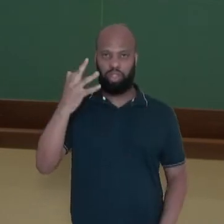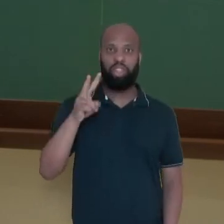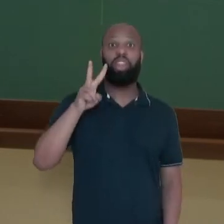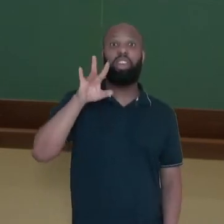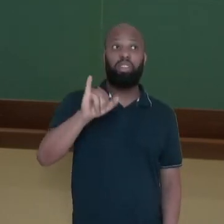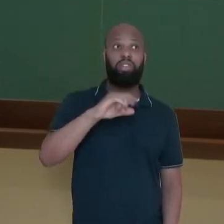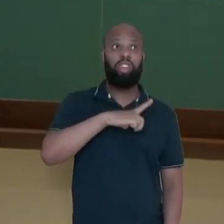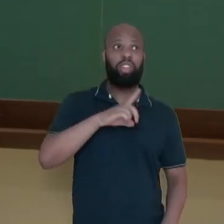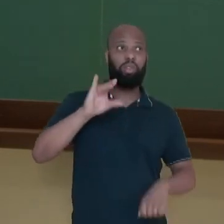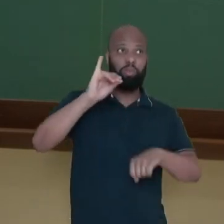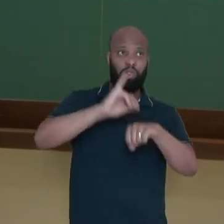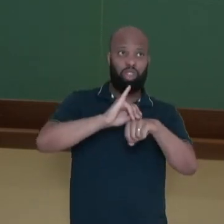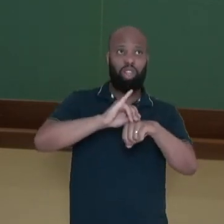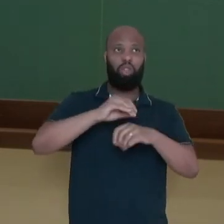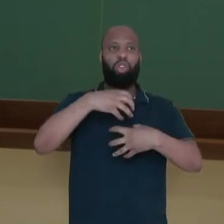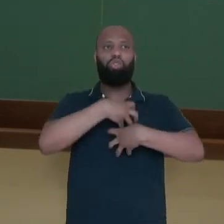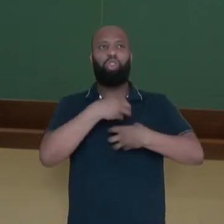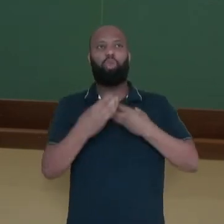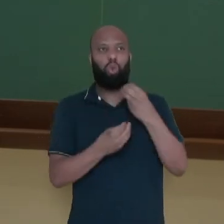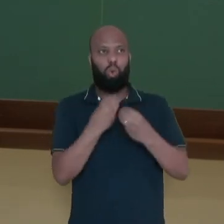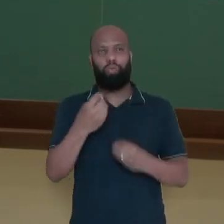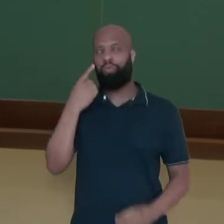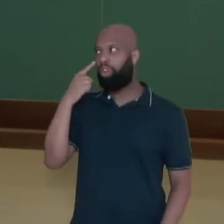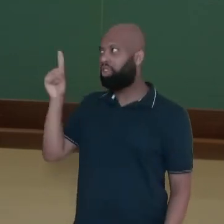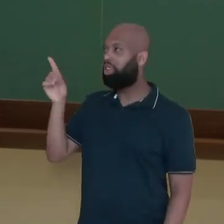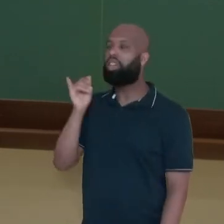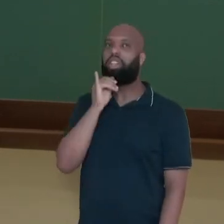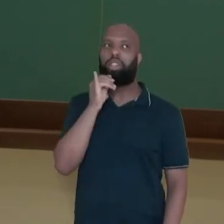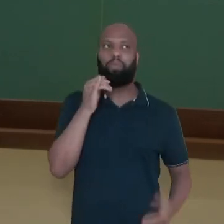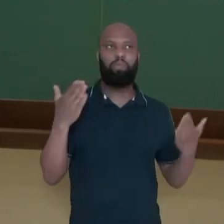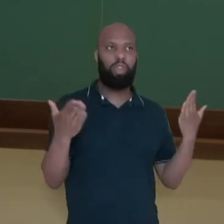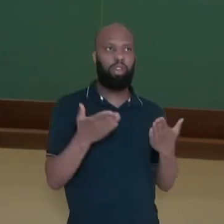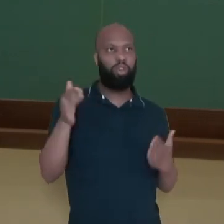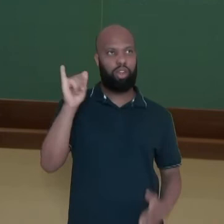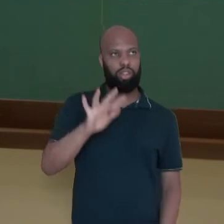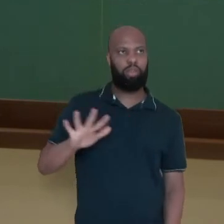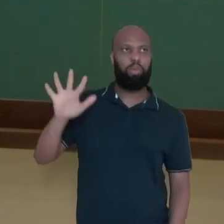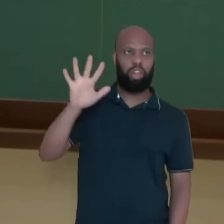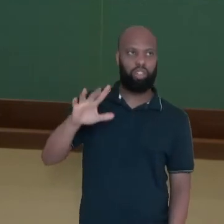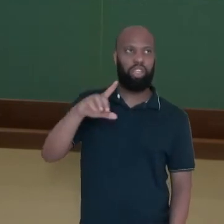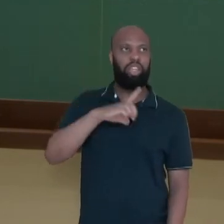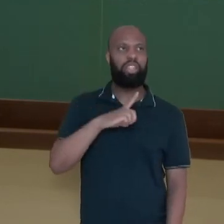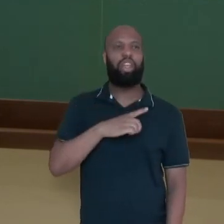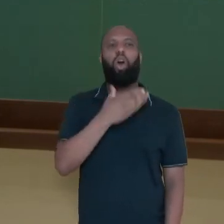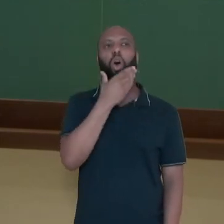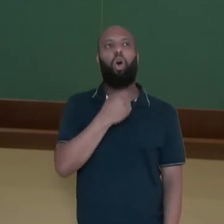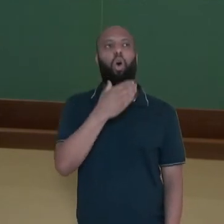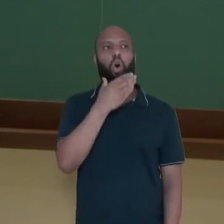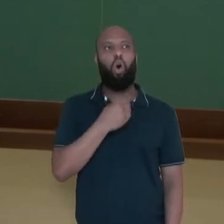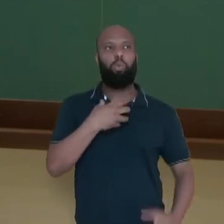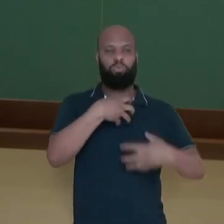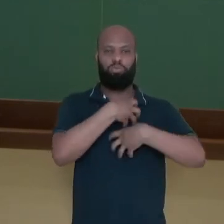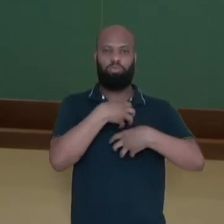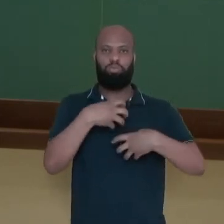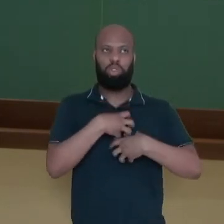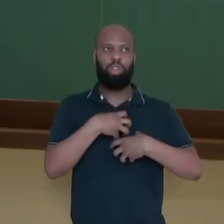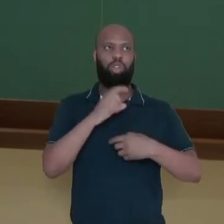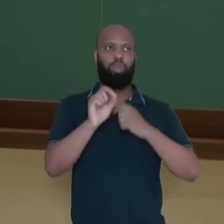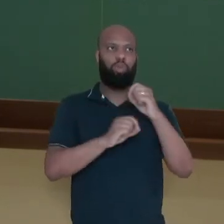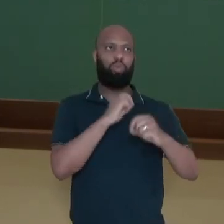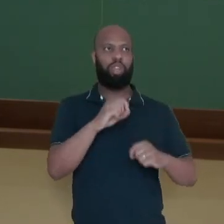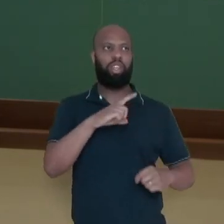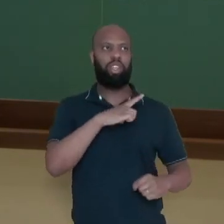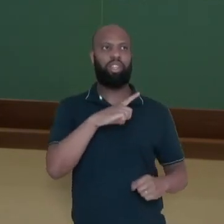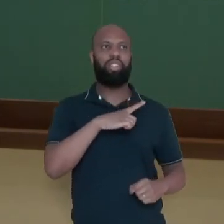um objeto deslocado. Por exemplo, olha só essa figura. Um moço, o corpo dele está dentro da água, está dentro